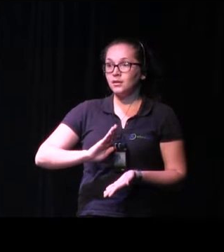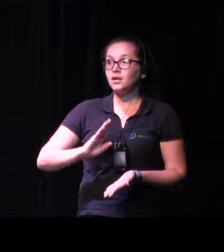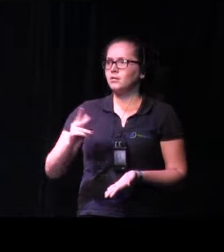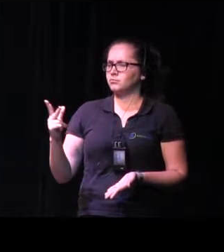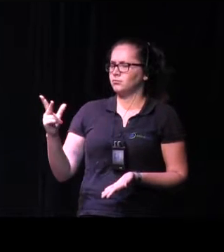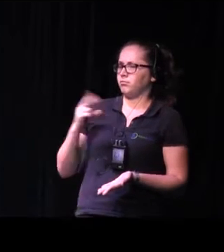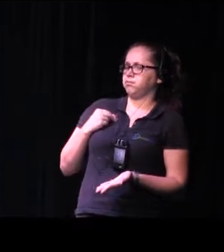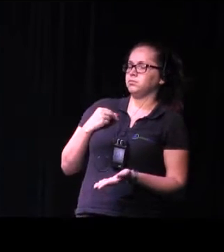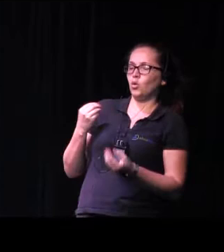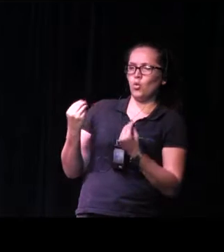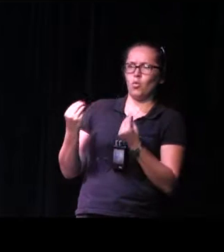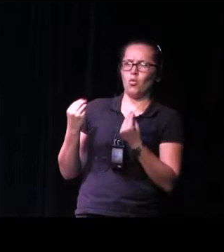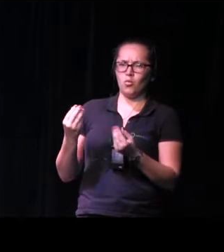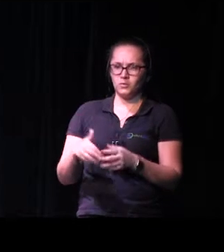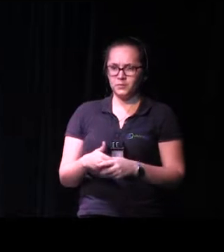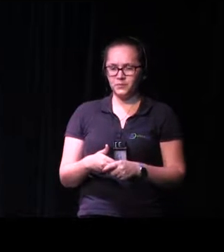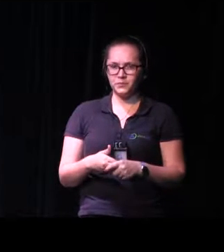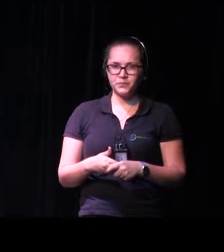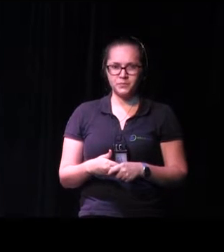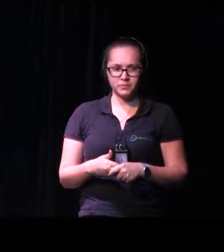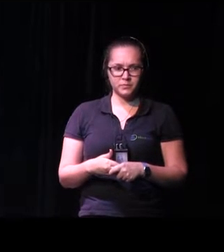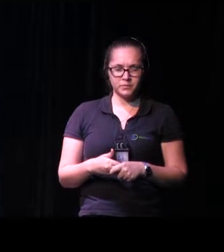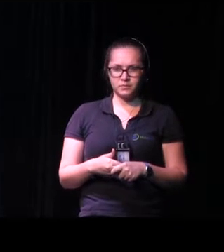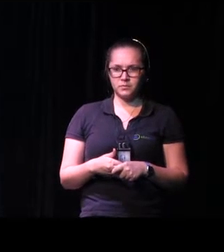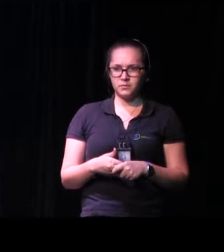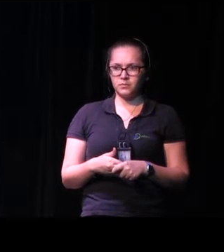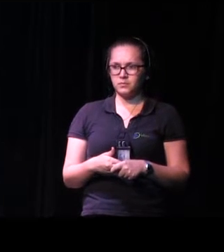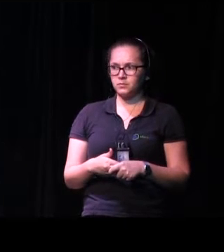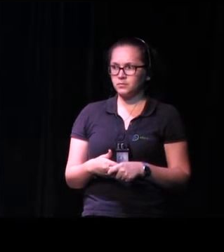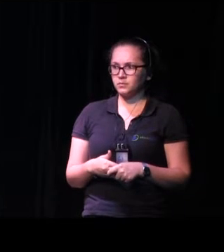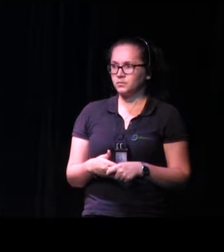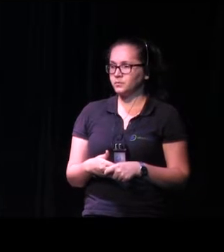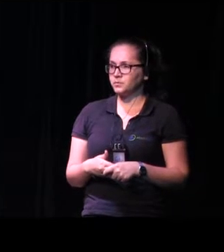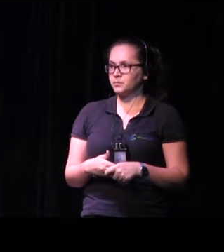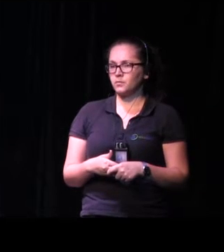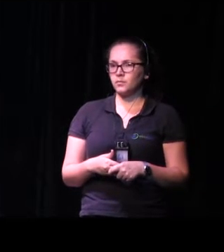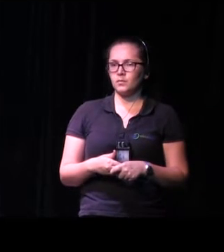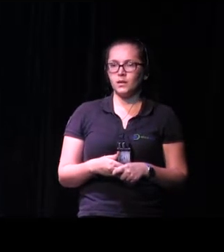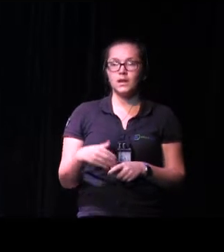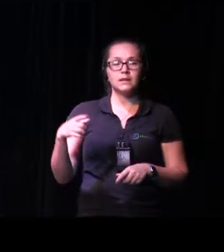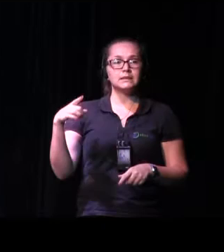de graça, causa um grande temor na população.